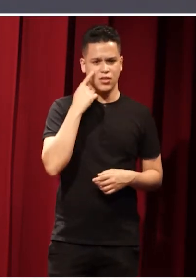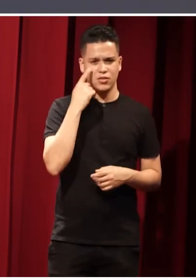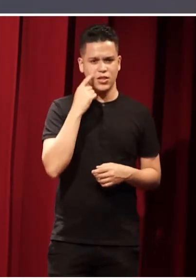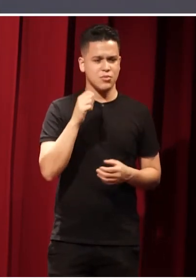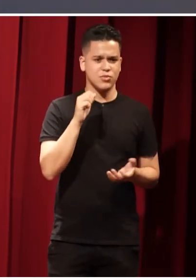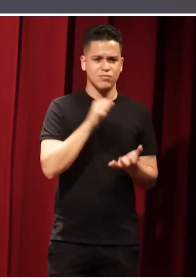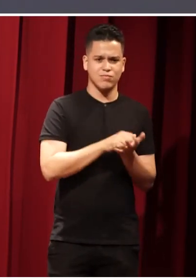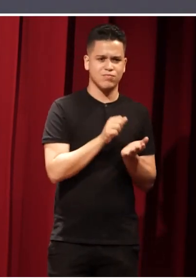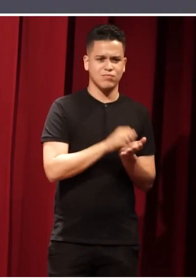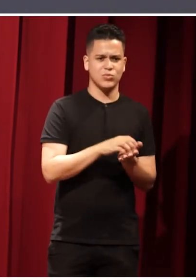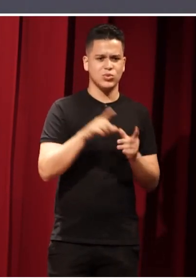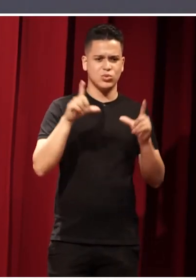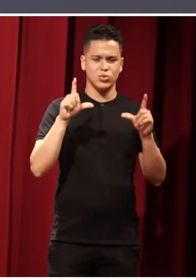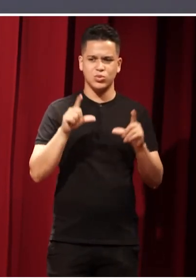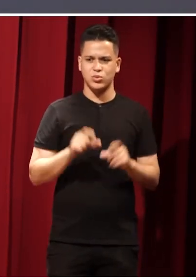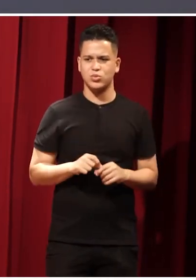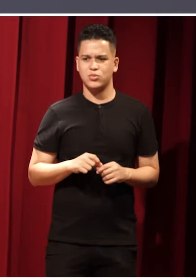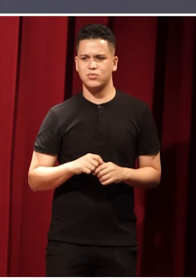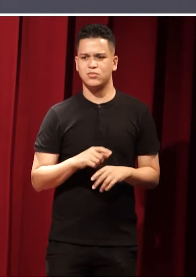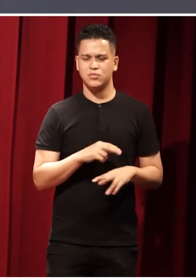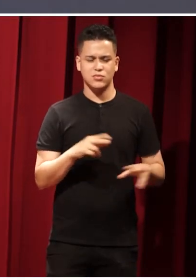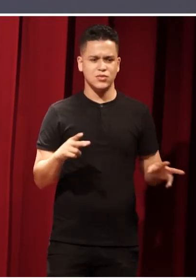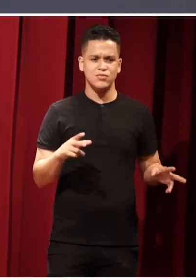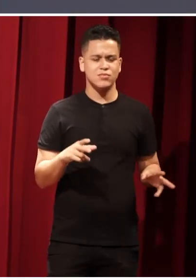punições diminuíram.